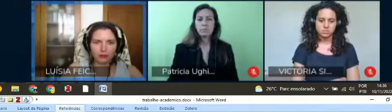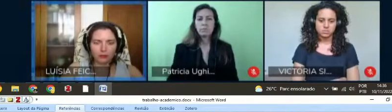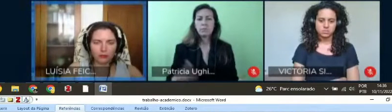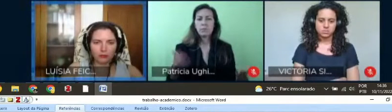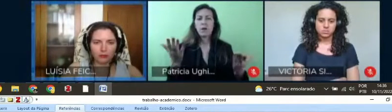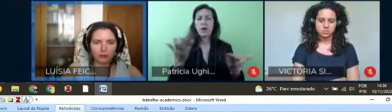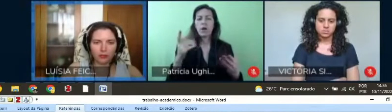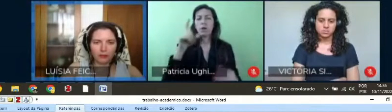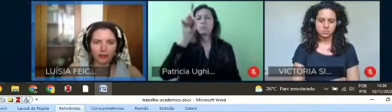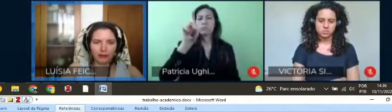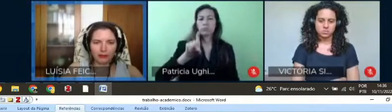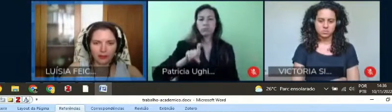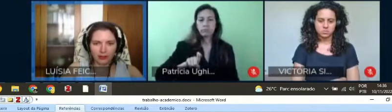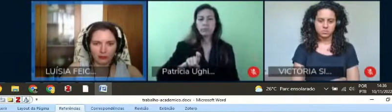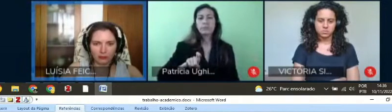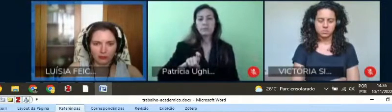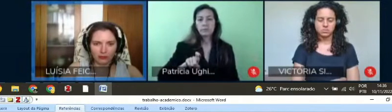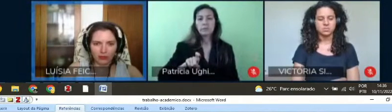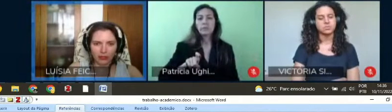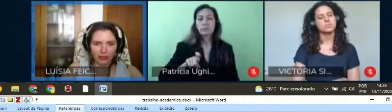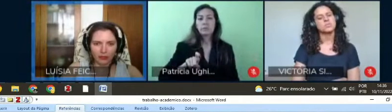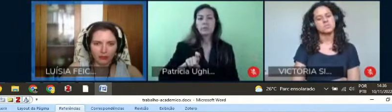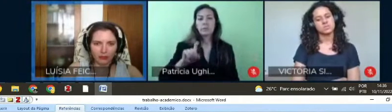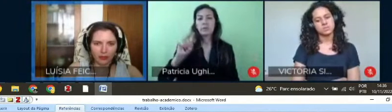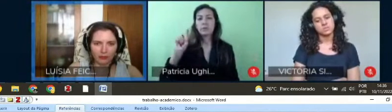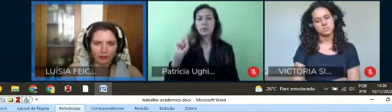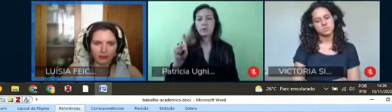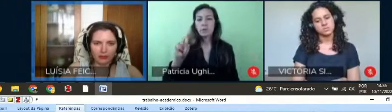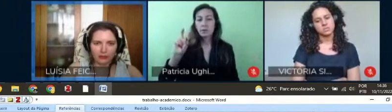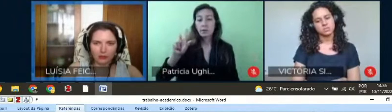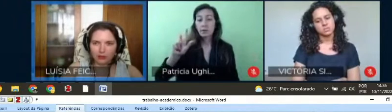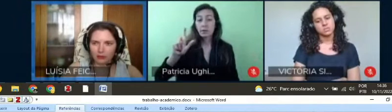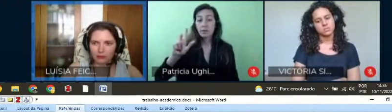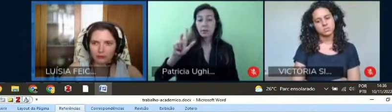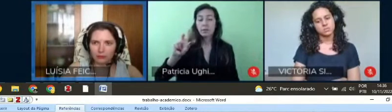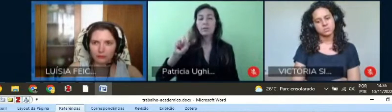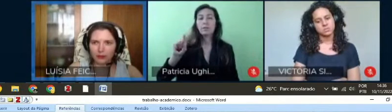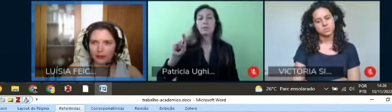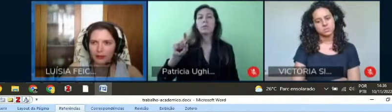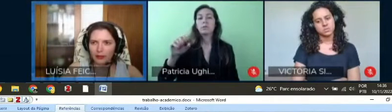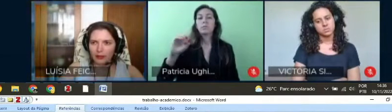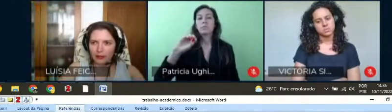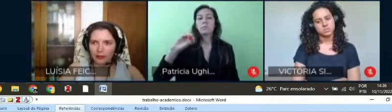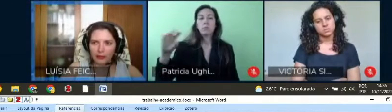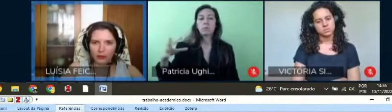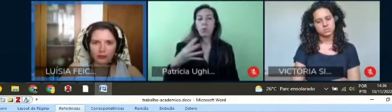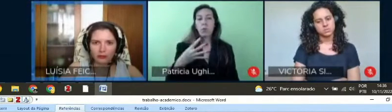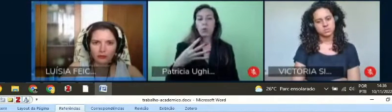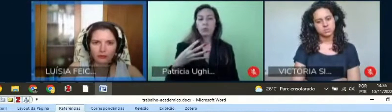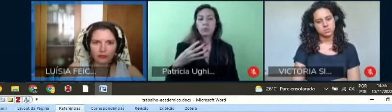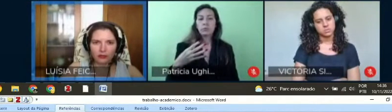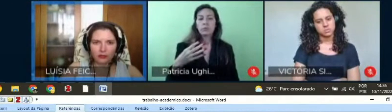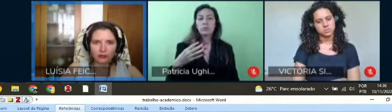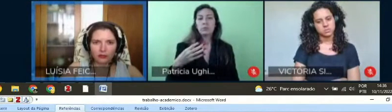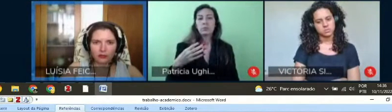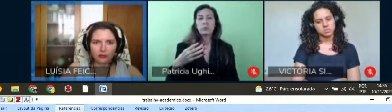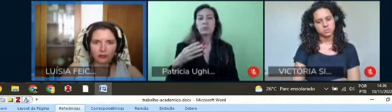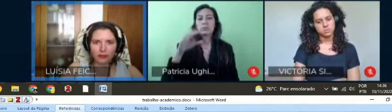todo o meu documento, meu trabalho, clicar com o botão direito, atualizar o campo. E agora eu